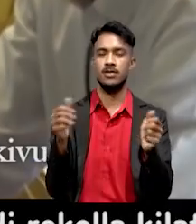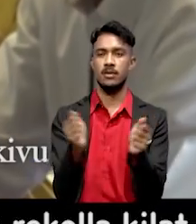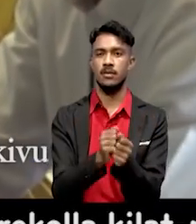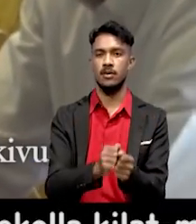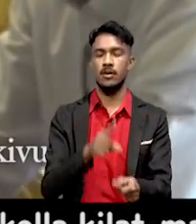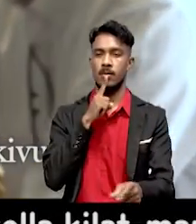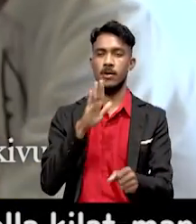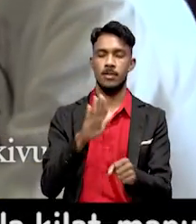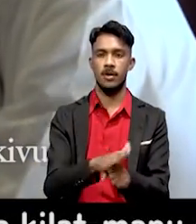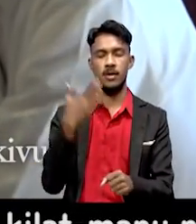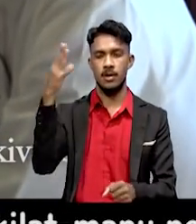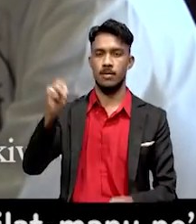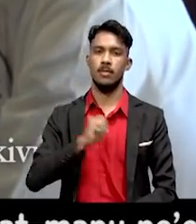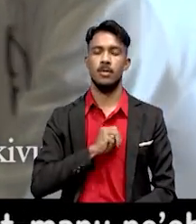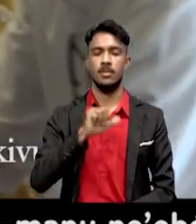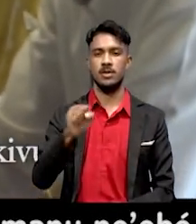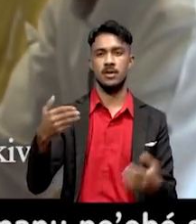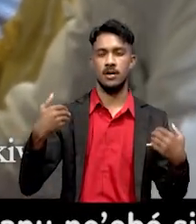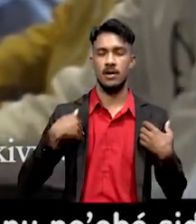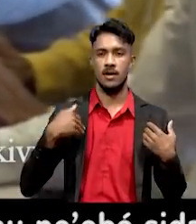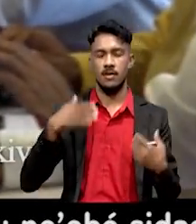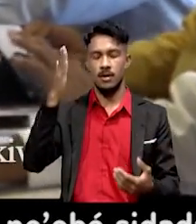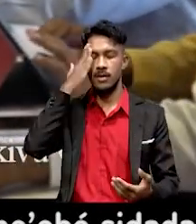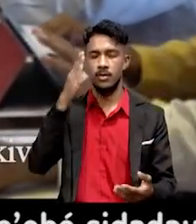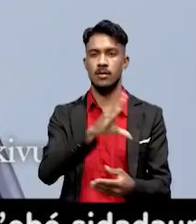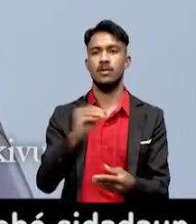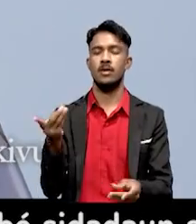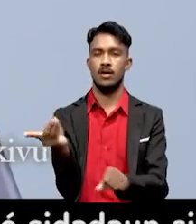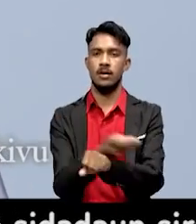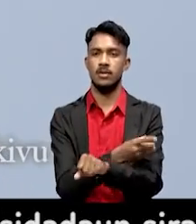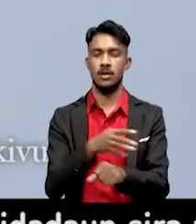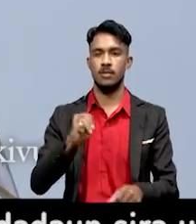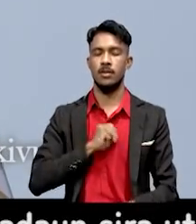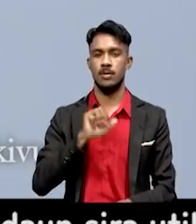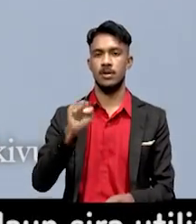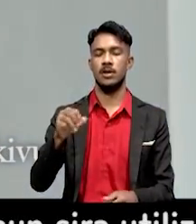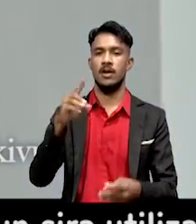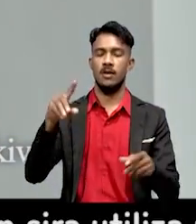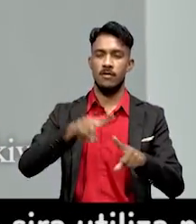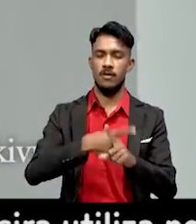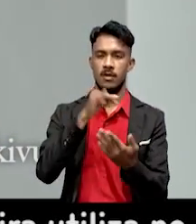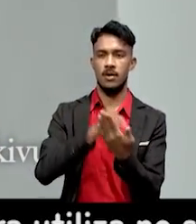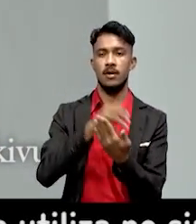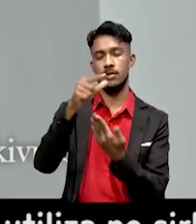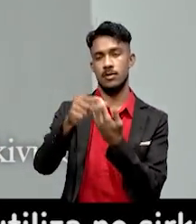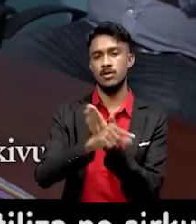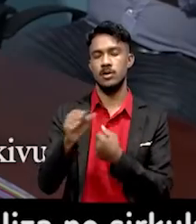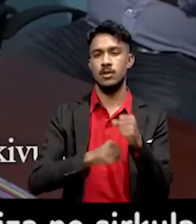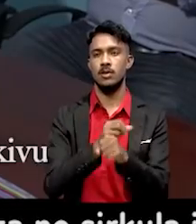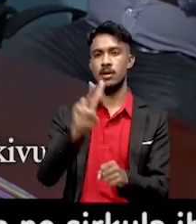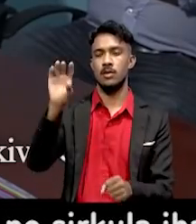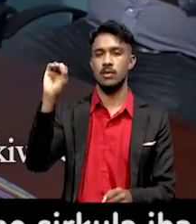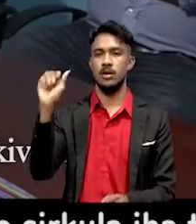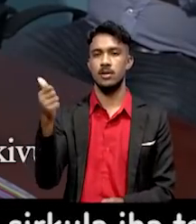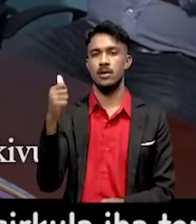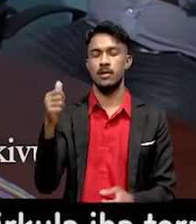iha maubisi nebe konyesidu ho deklarasaun maubisi iha fulan Agosto tinang rihung rua sanulu hodi